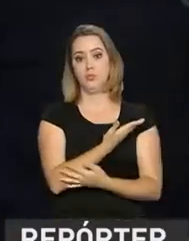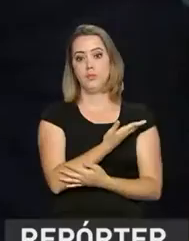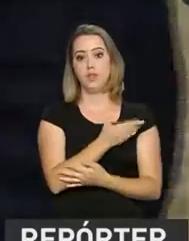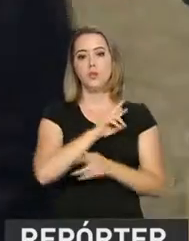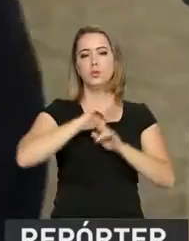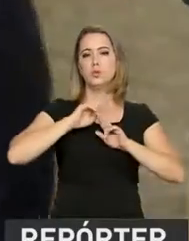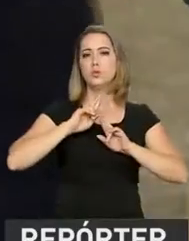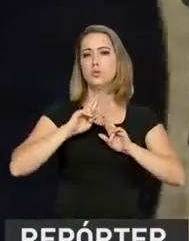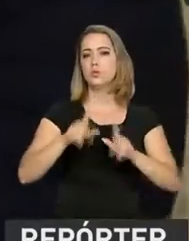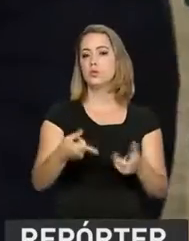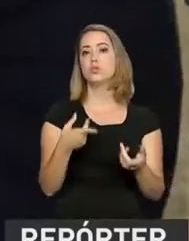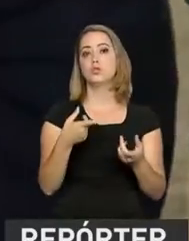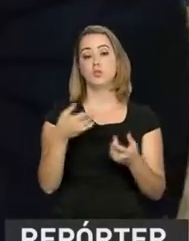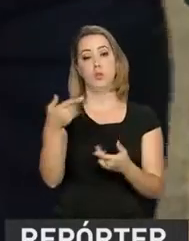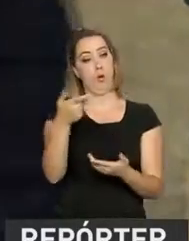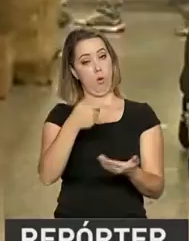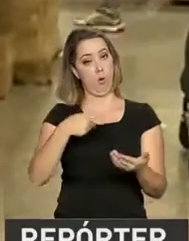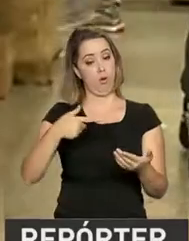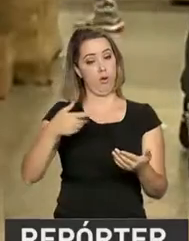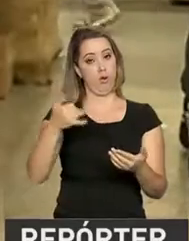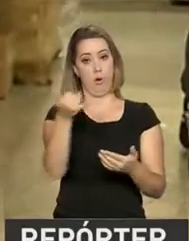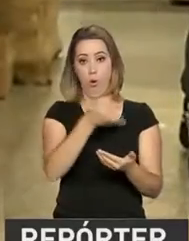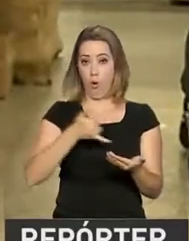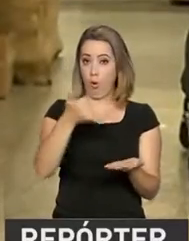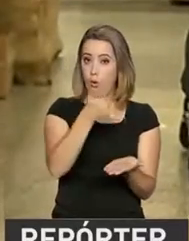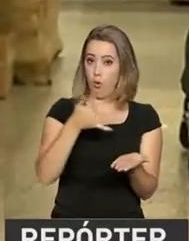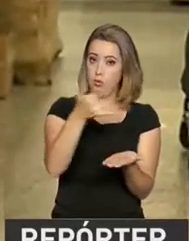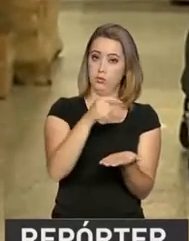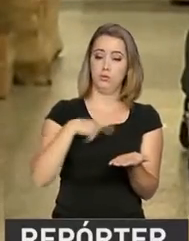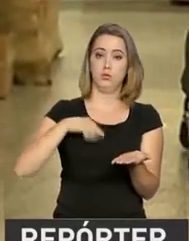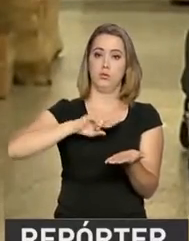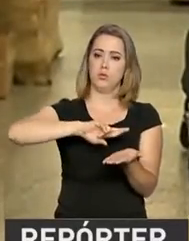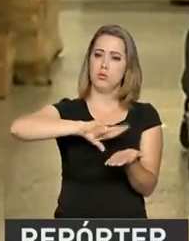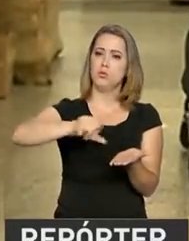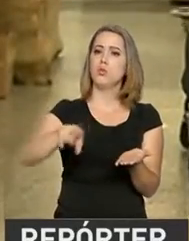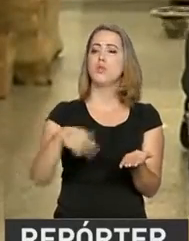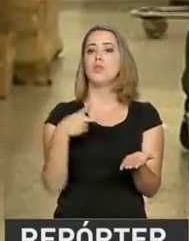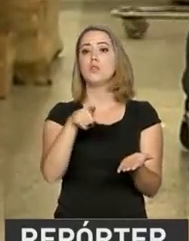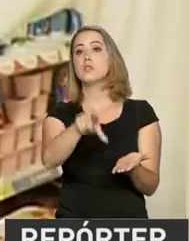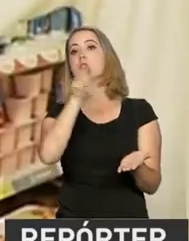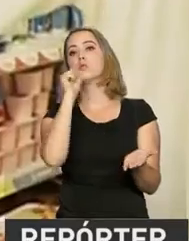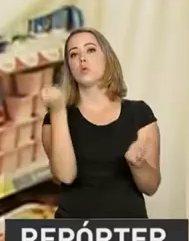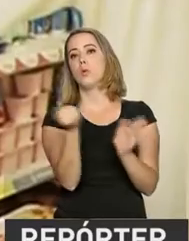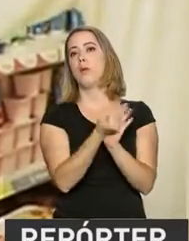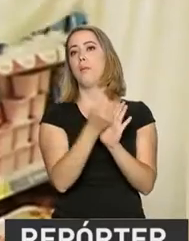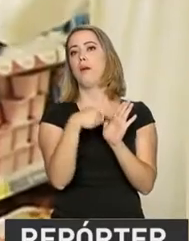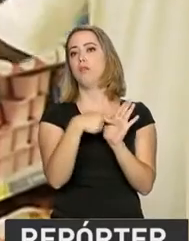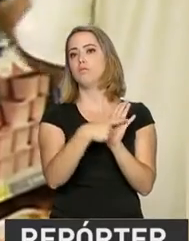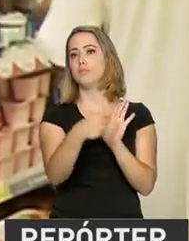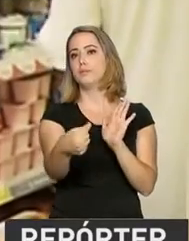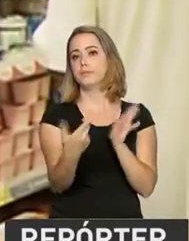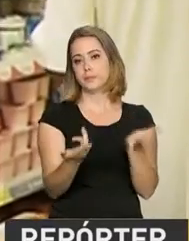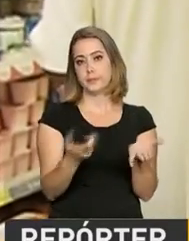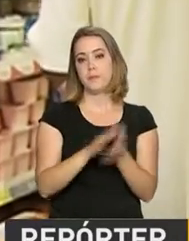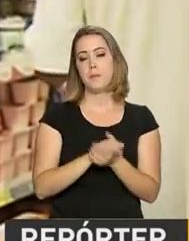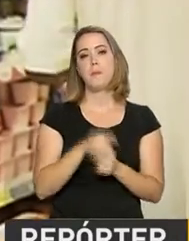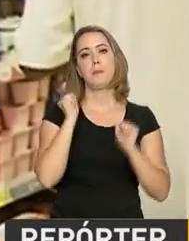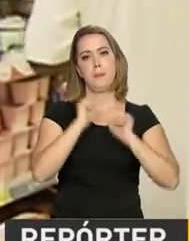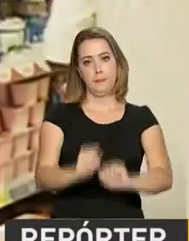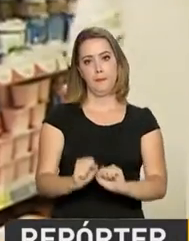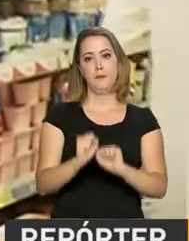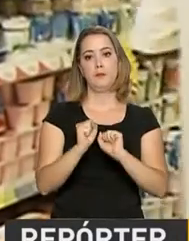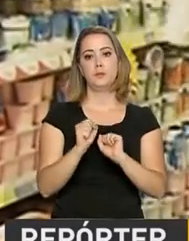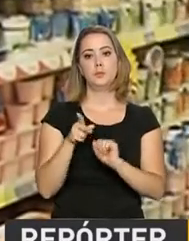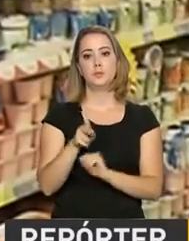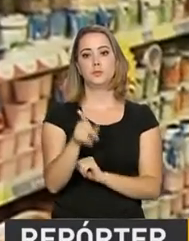de tomate e um litro de óleo de soja tudo isso depende das marcas escolhidas é claro sempre dá pra levar até é a